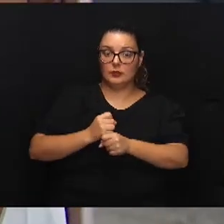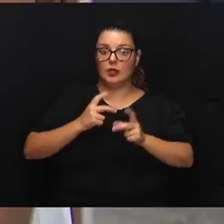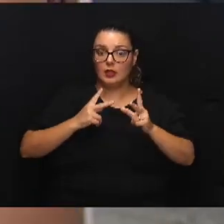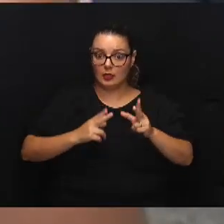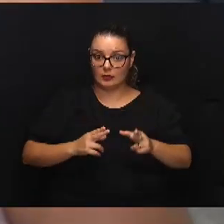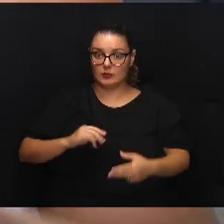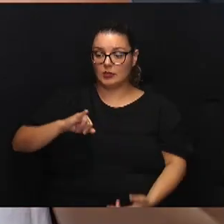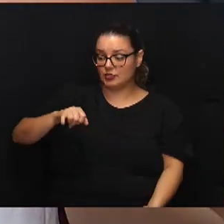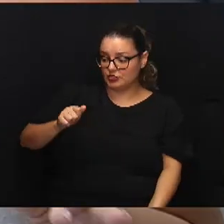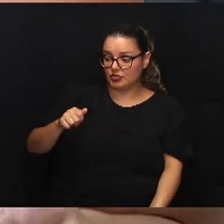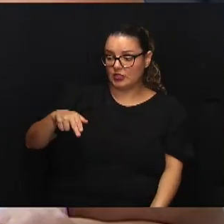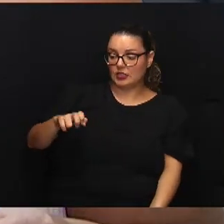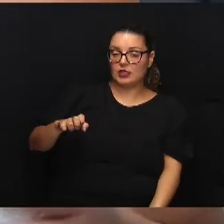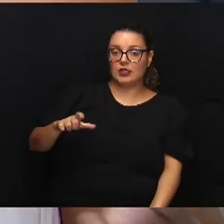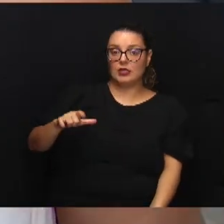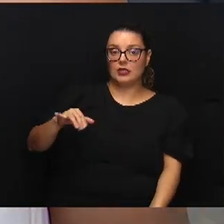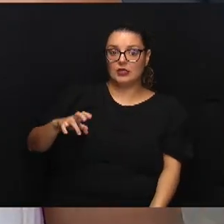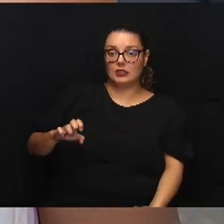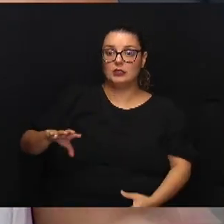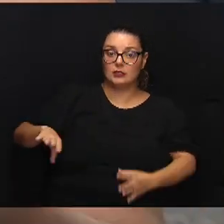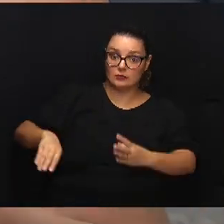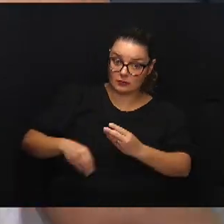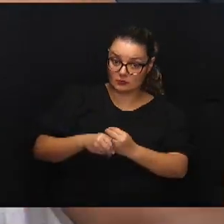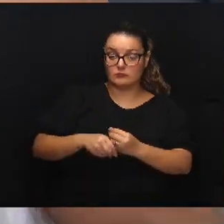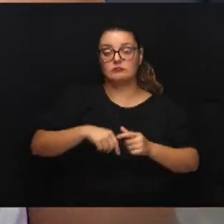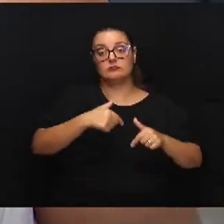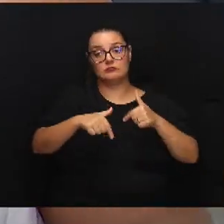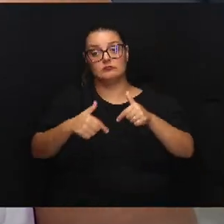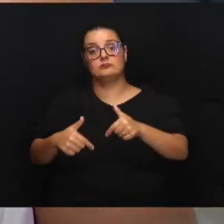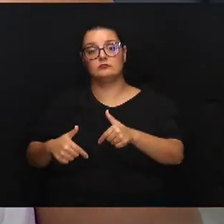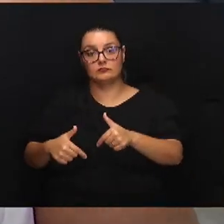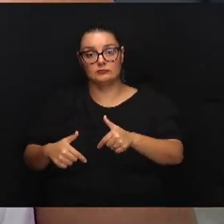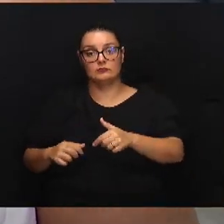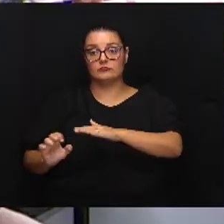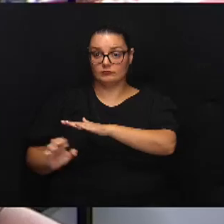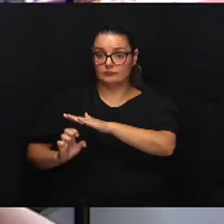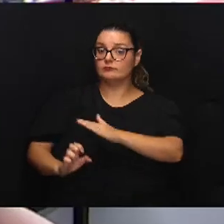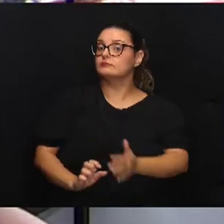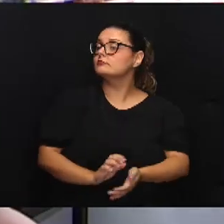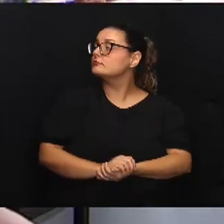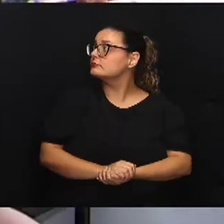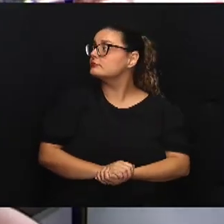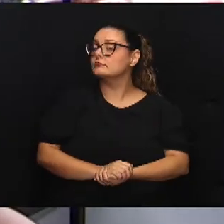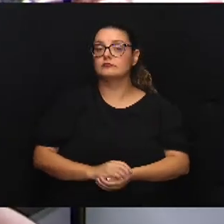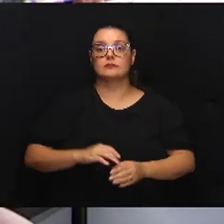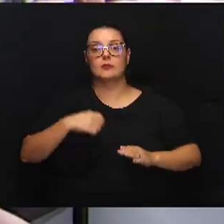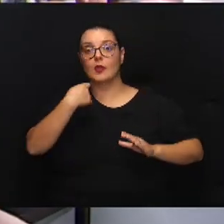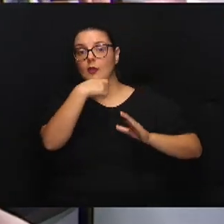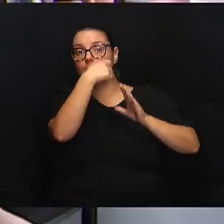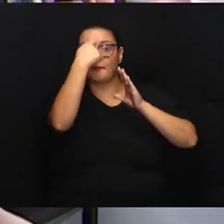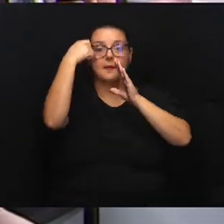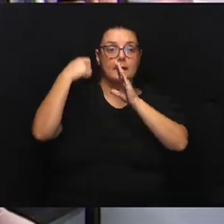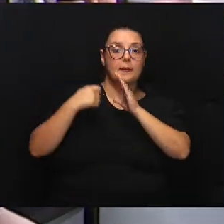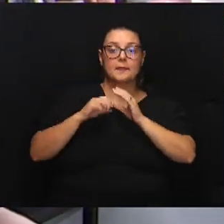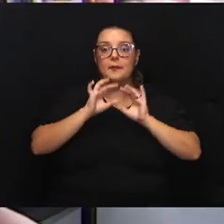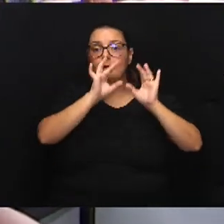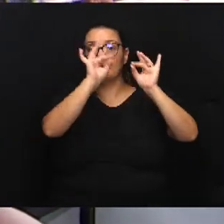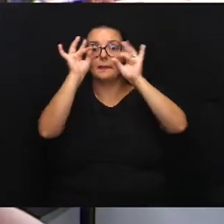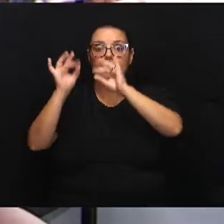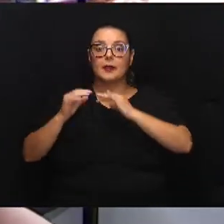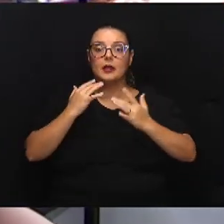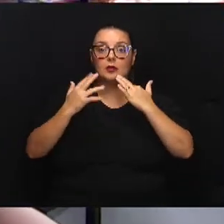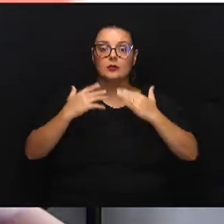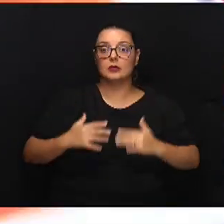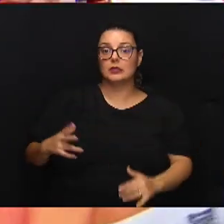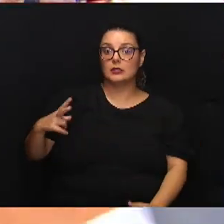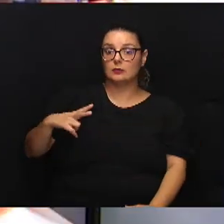da Jaqueline, que agregou este trabalho ao seu negócio. A maquiadora, especialista em coloração